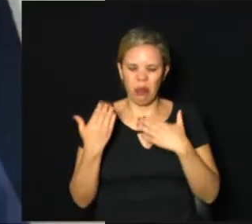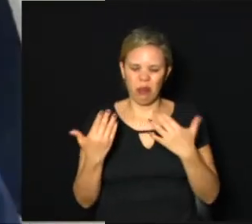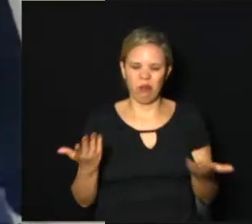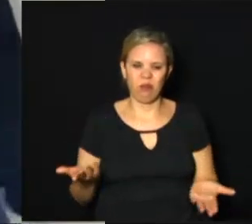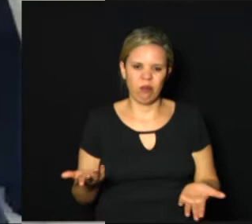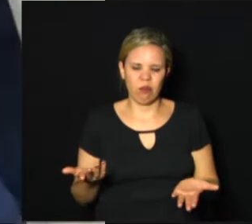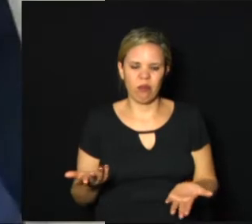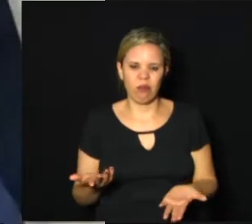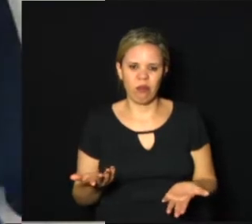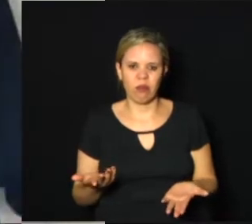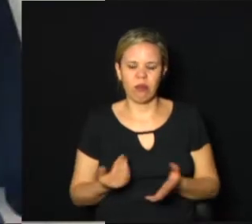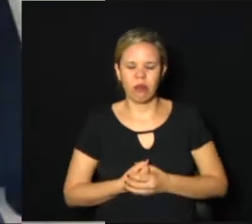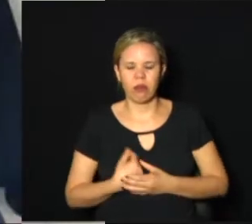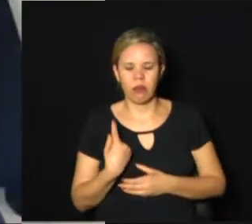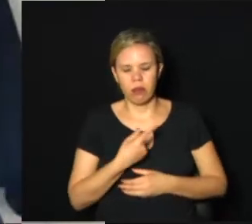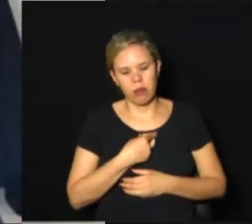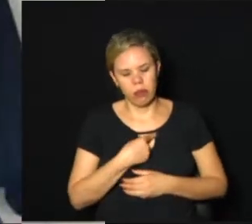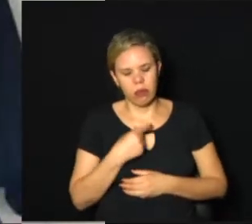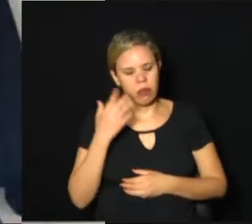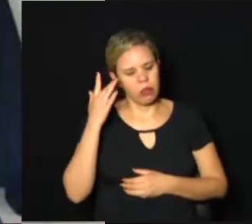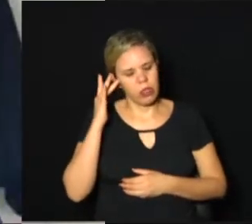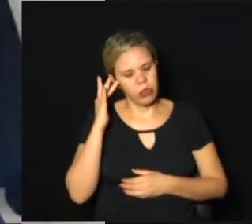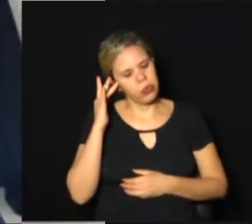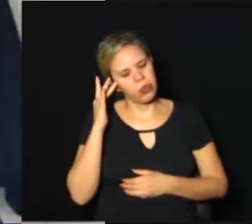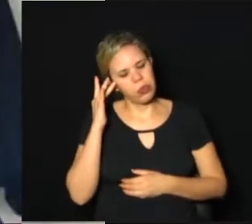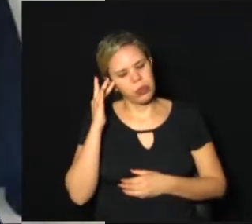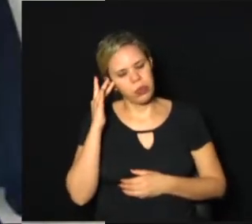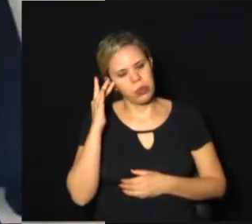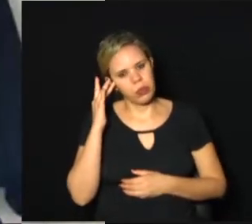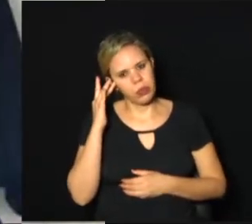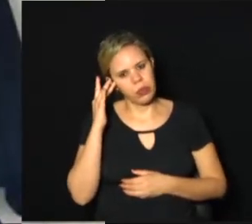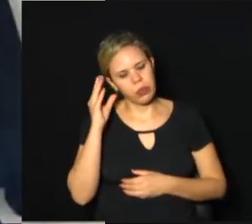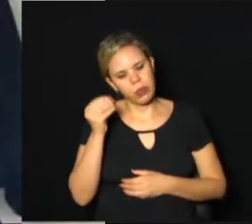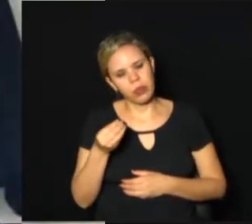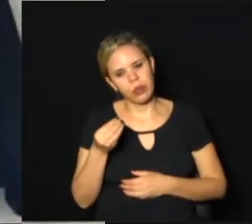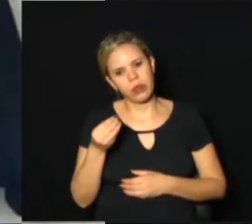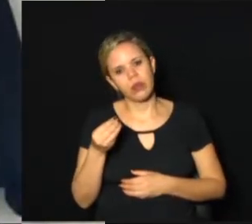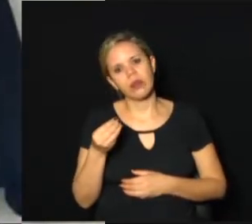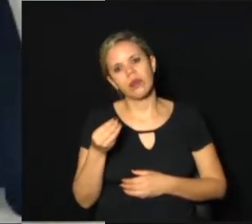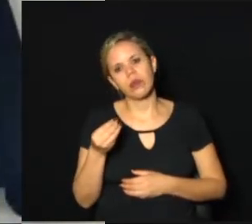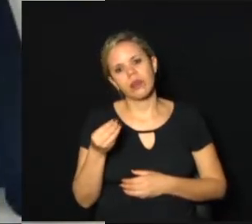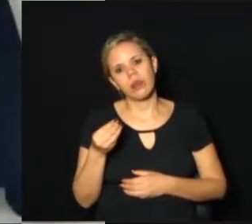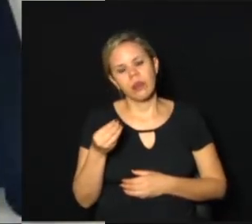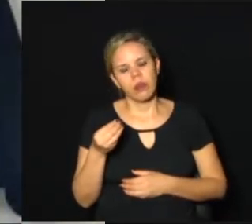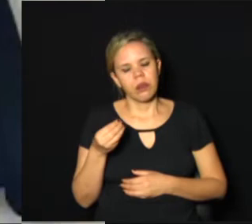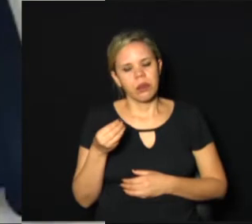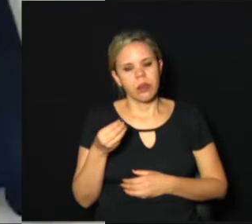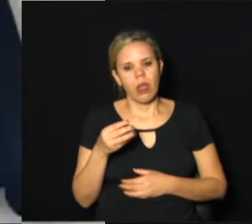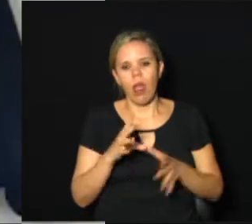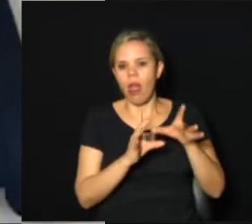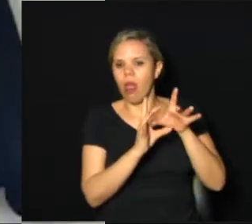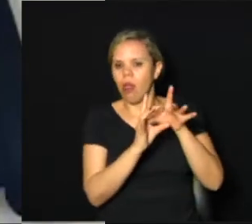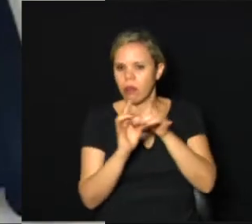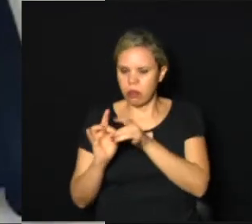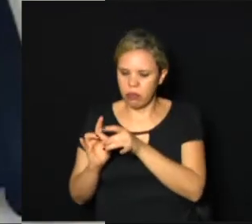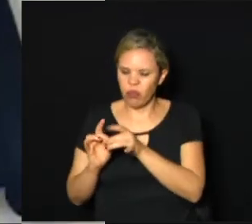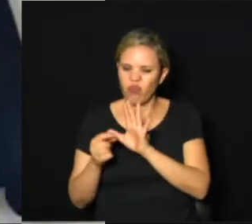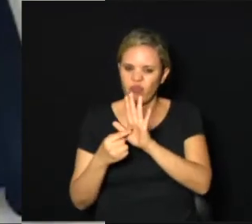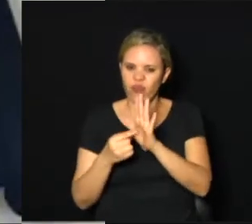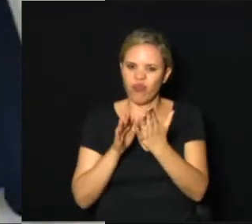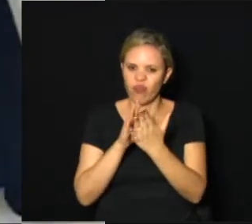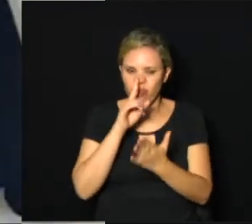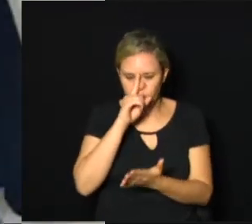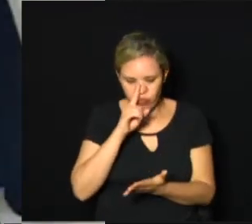Né? E nós entendemos que, em sendo uma situação, um contexto de uma exposição de